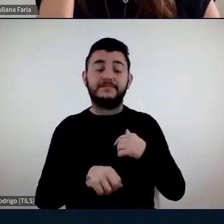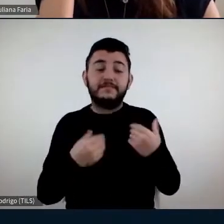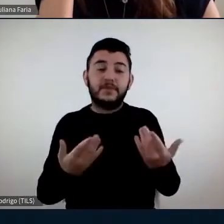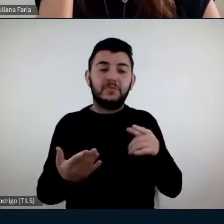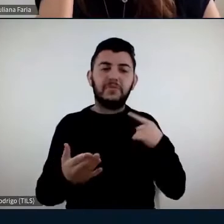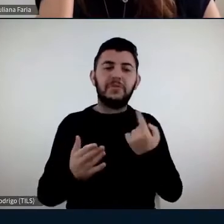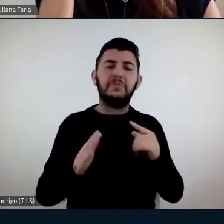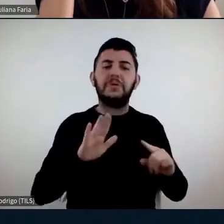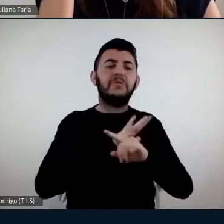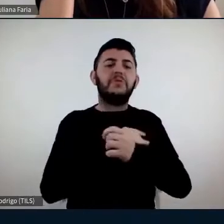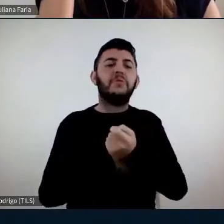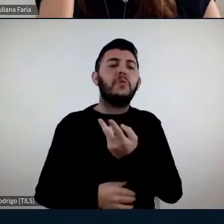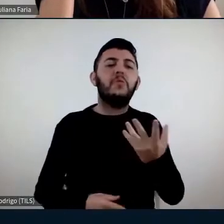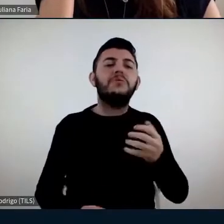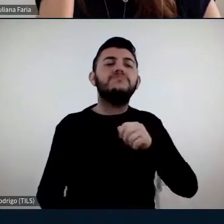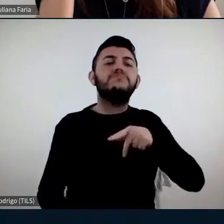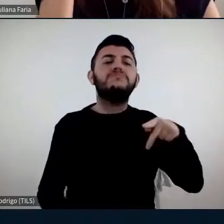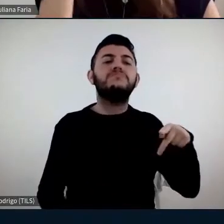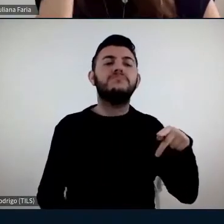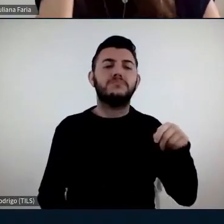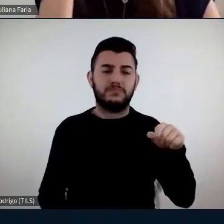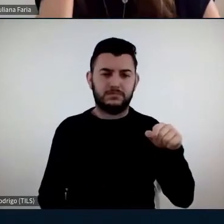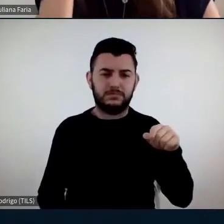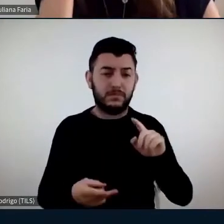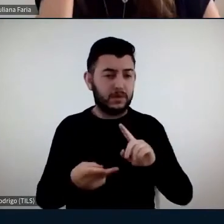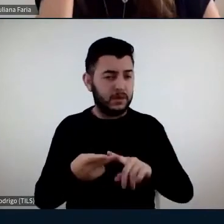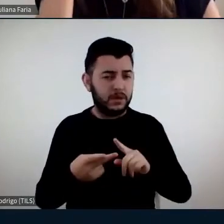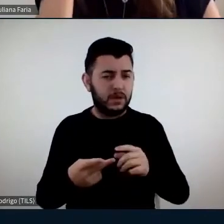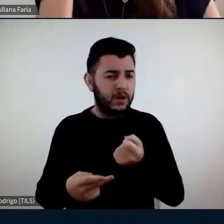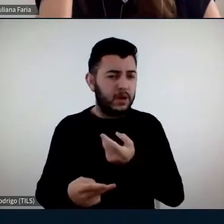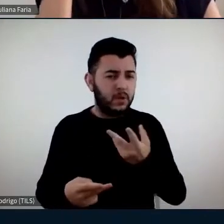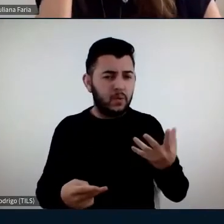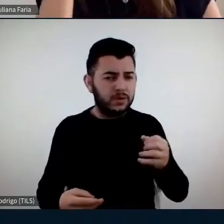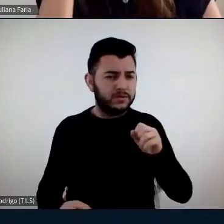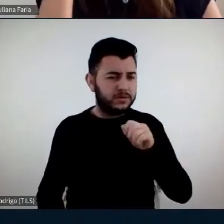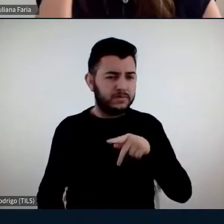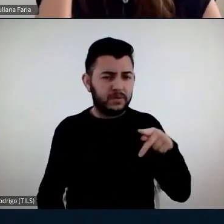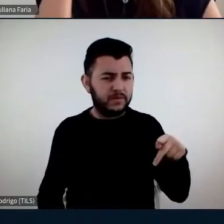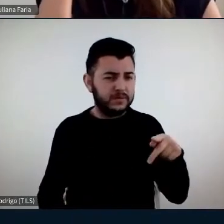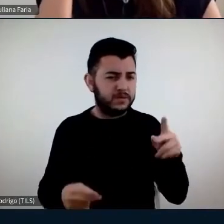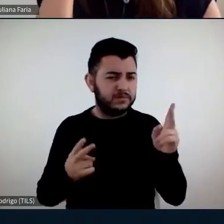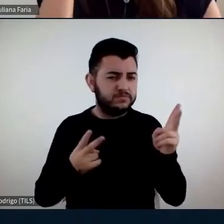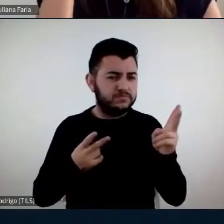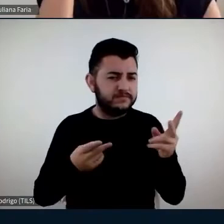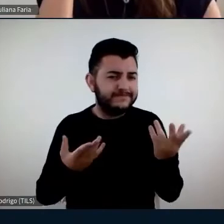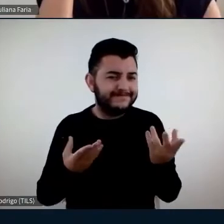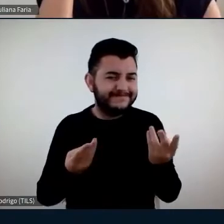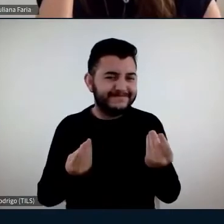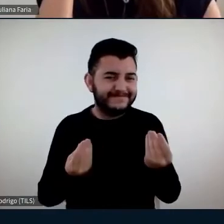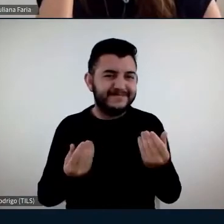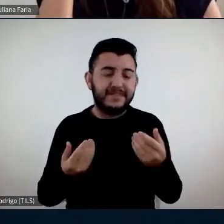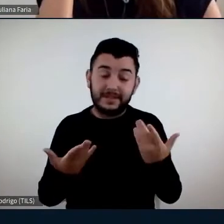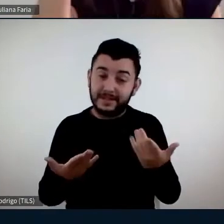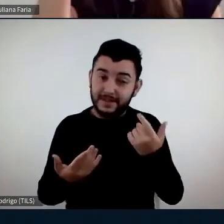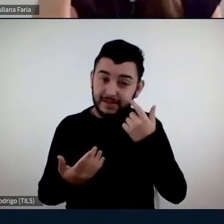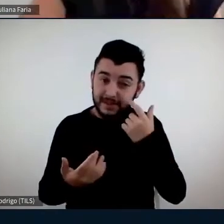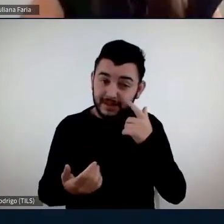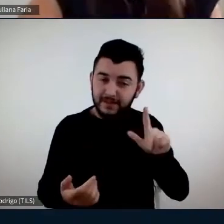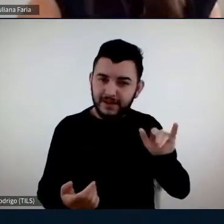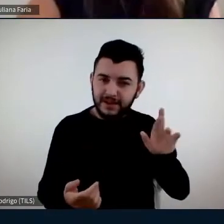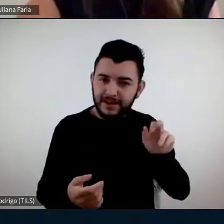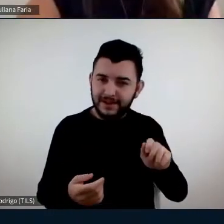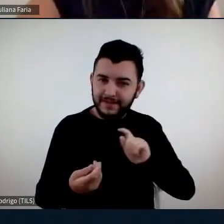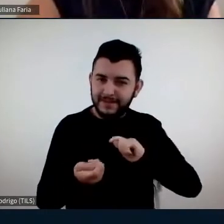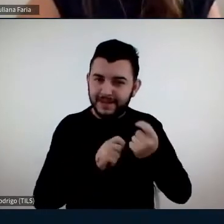professores fizeram? Desses professores, quantos seguiram? Nada. Vamos diminuir um pouco a perspectiva, Lira. Ah,